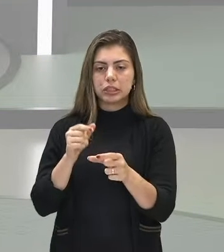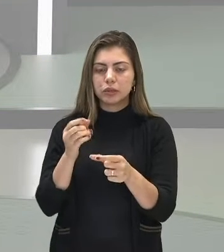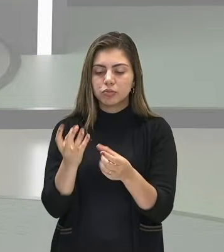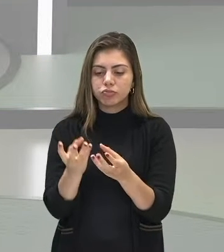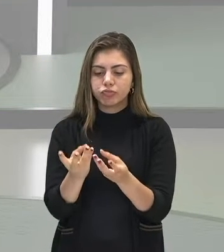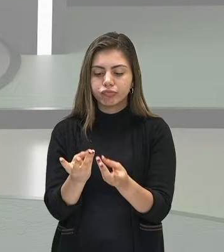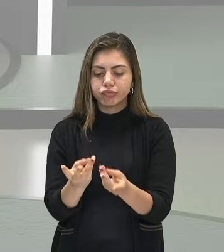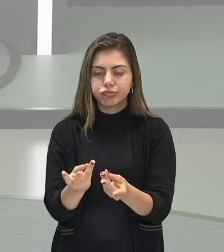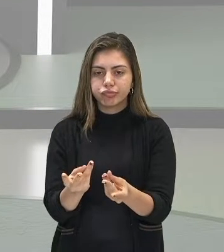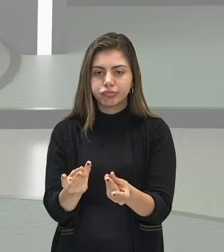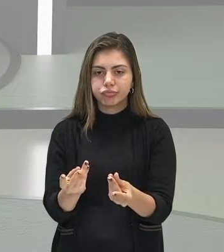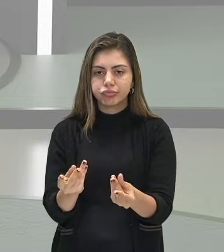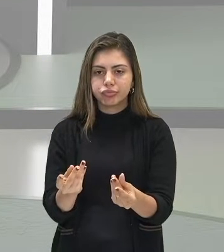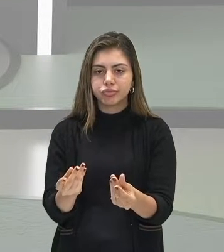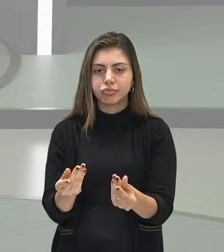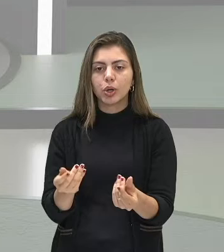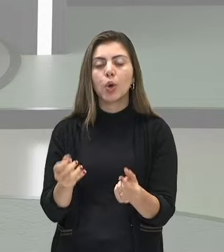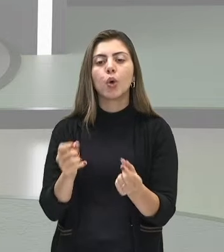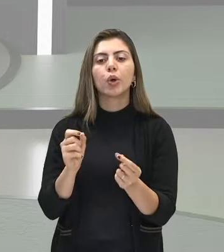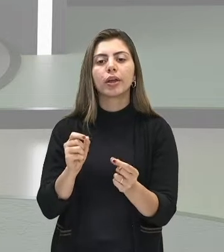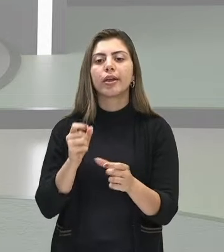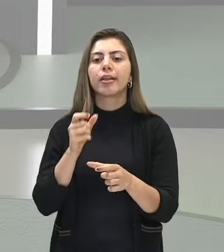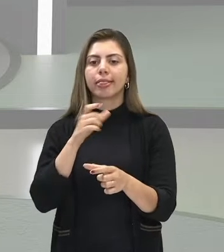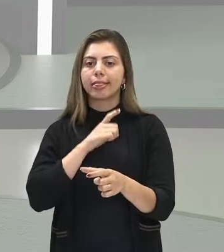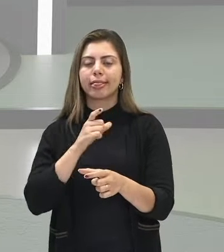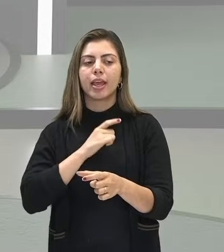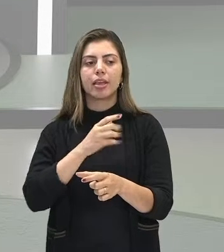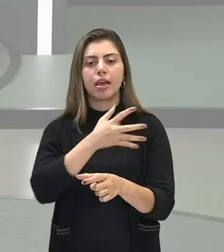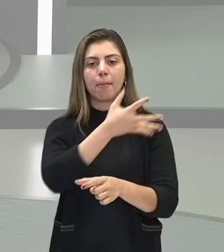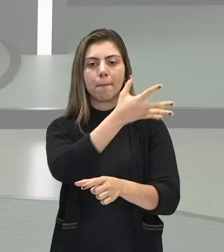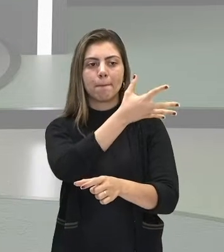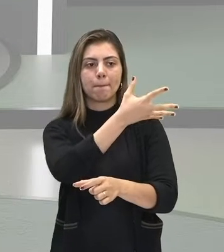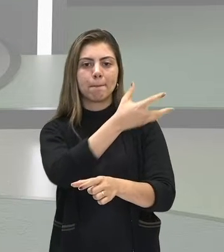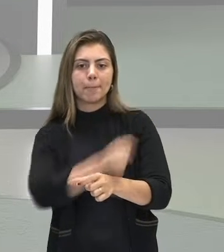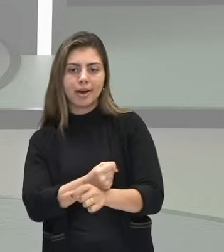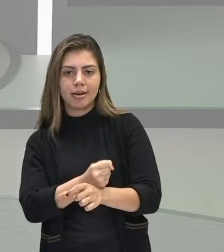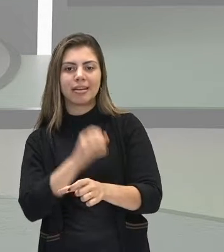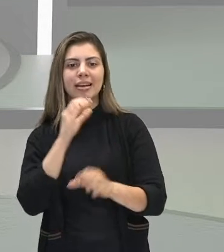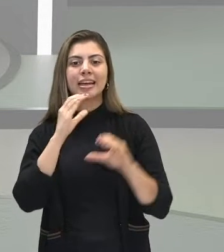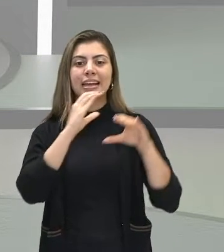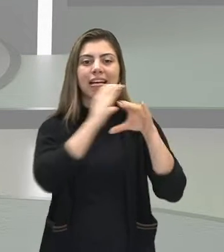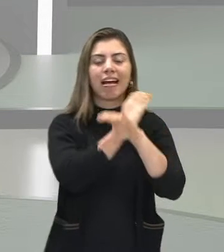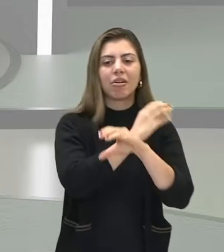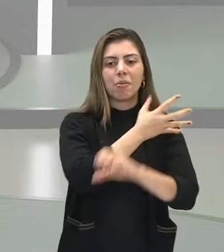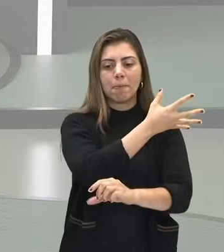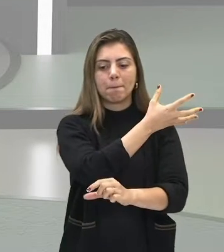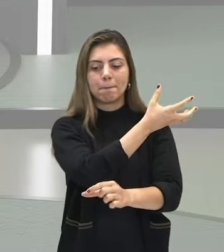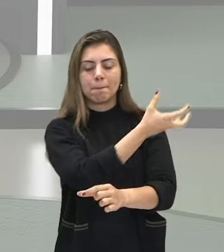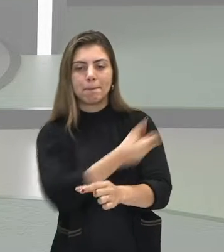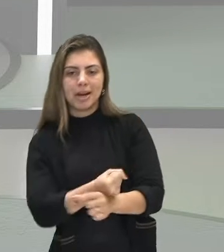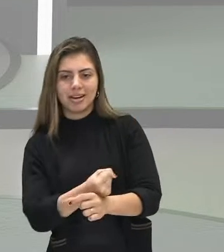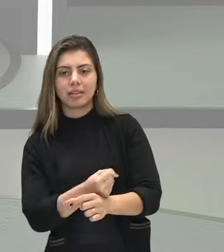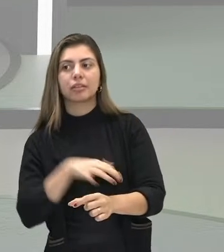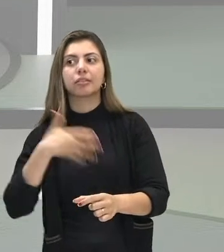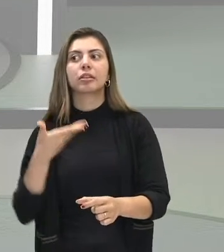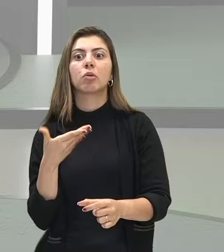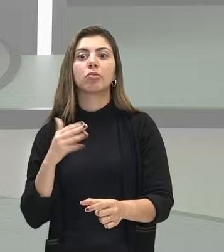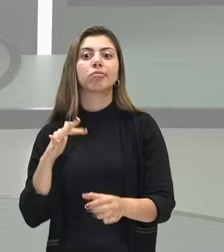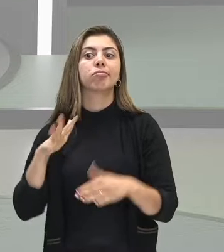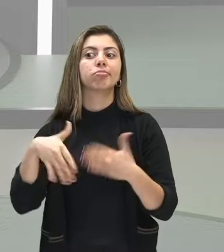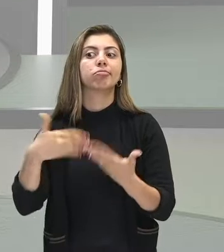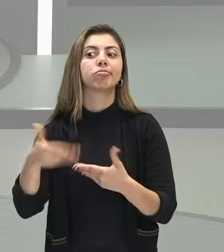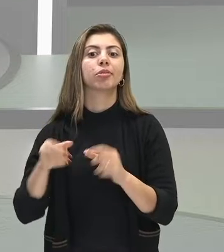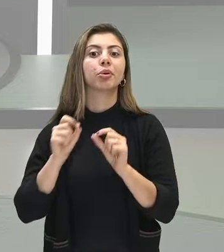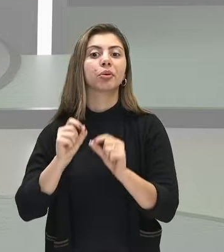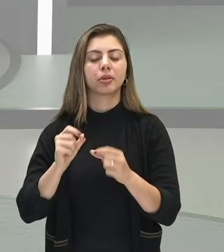vai receber calor, né? Ele recebe calor. E aí o que provoca?